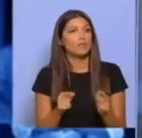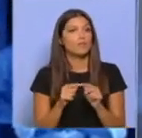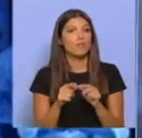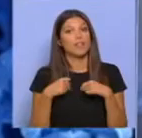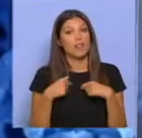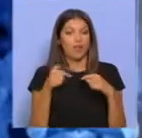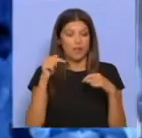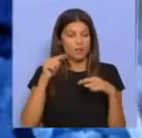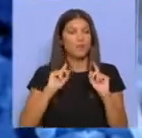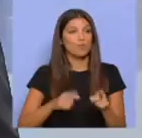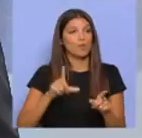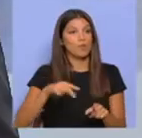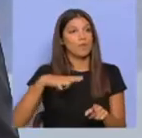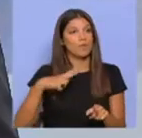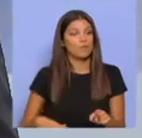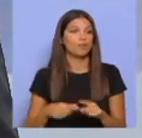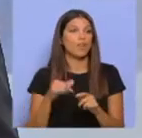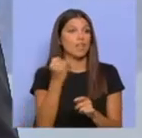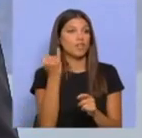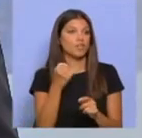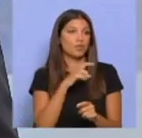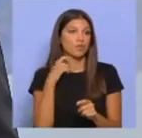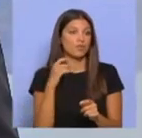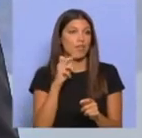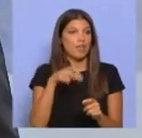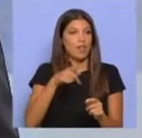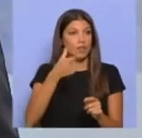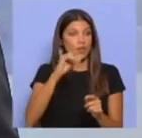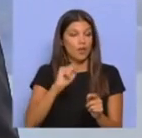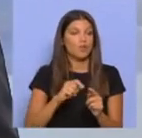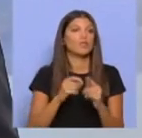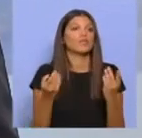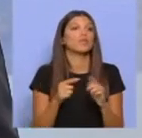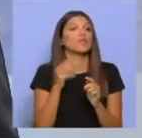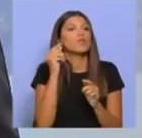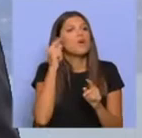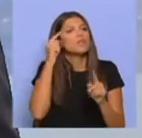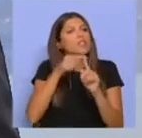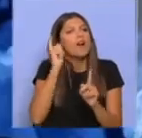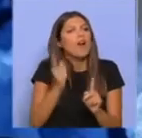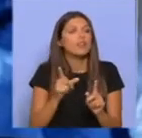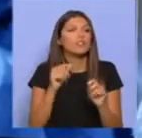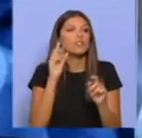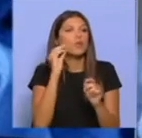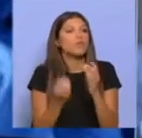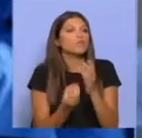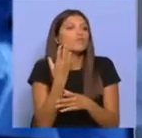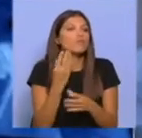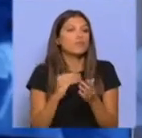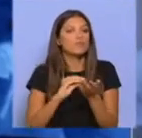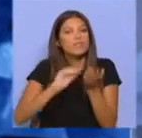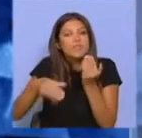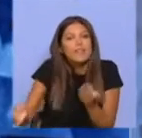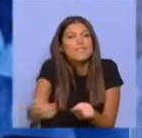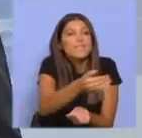em Portugal pelo Instituto Padre António Vieira. O que é que se pretende, ao fim e ao cabo, e como é que nasce esta petição, digamos assim?